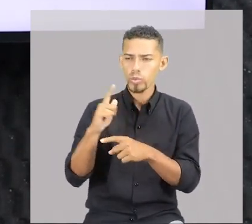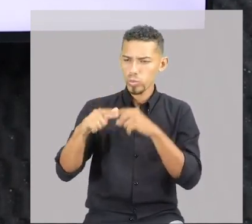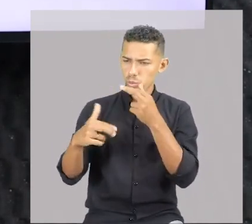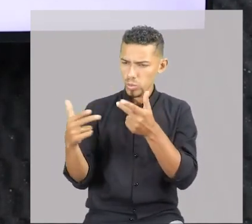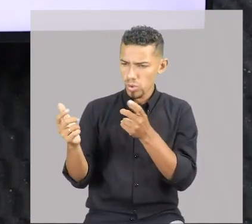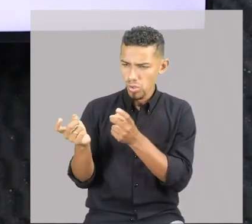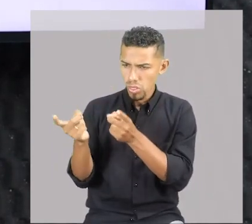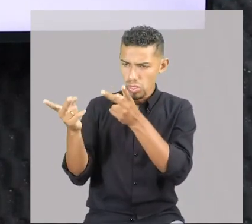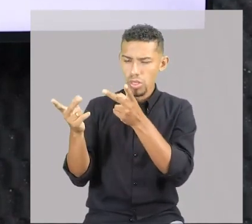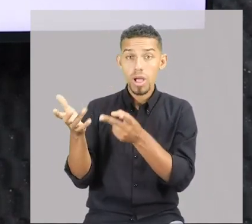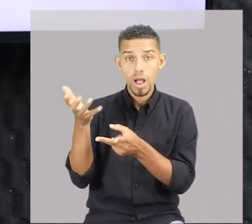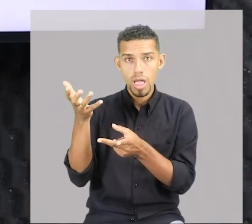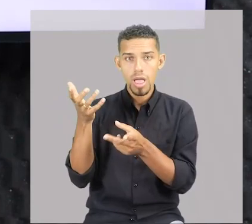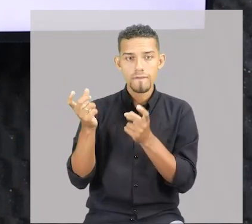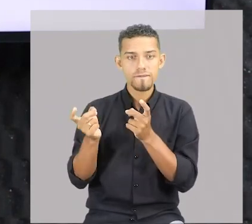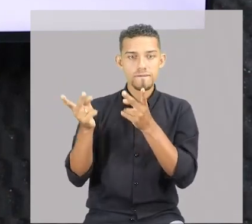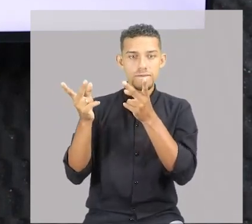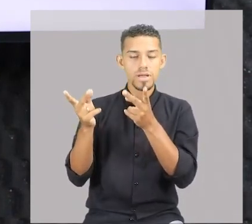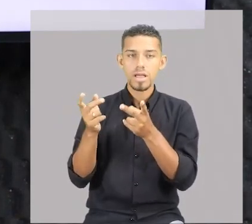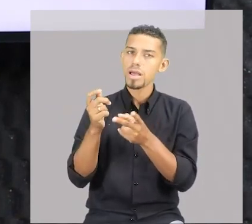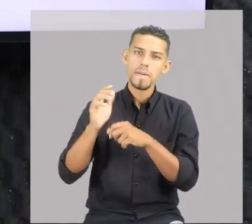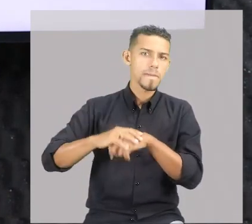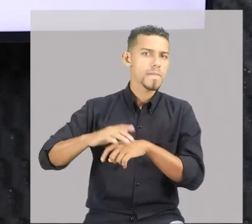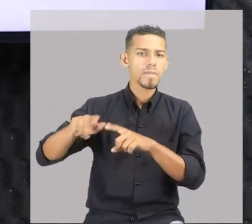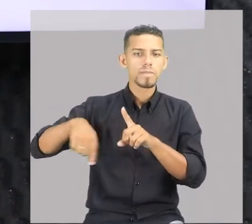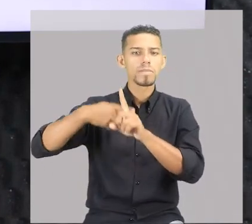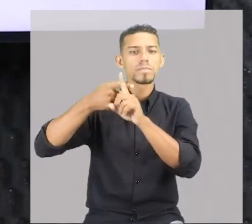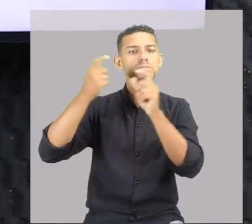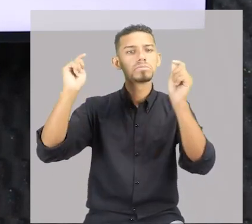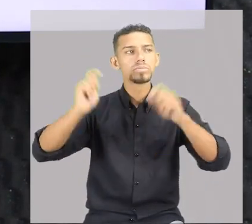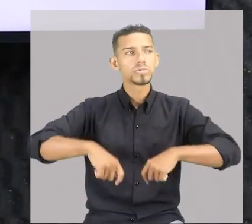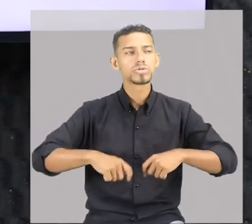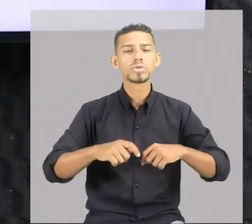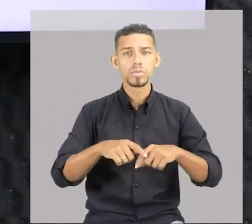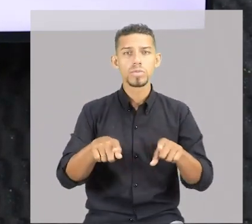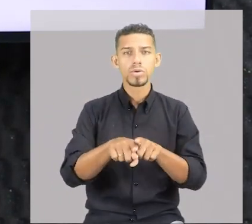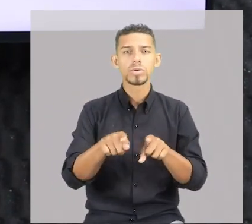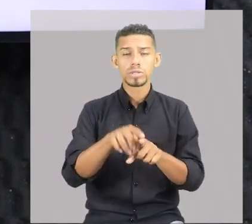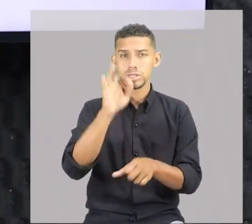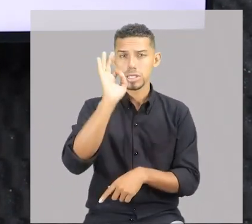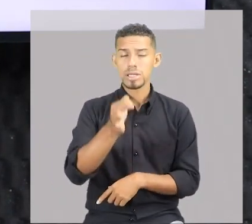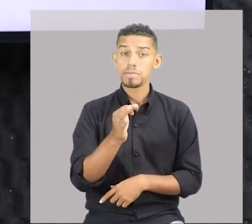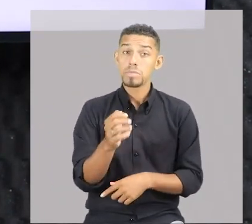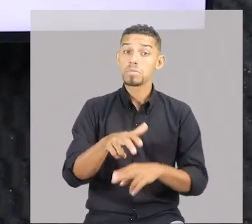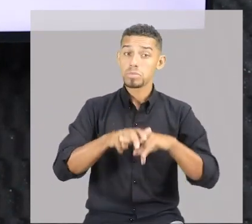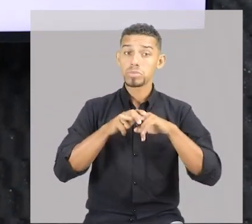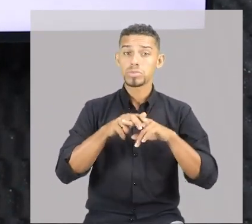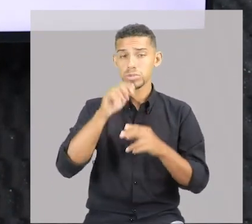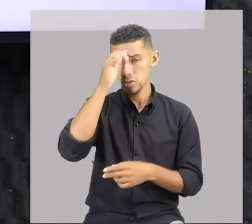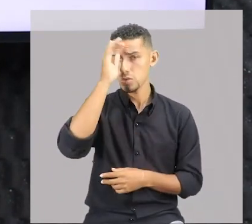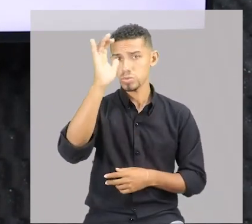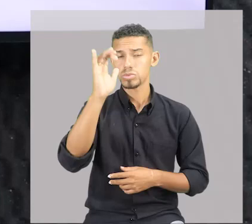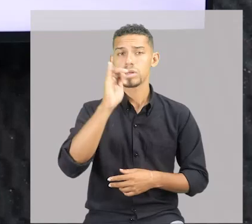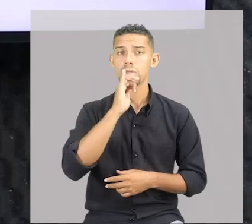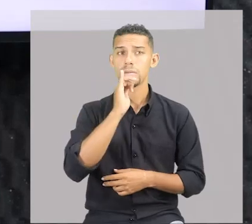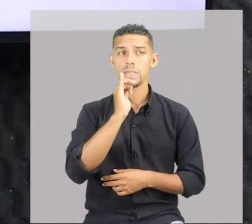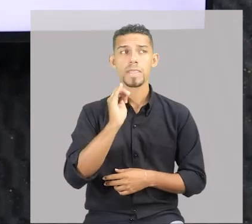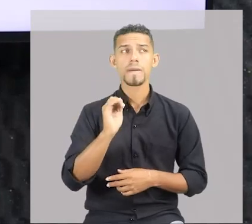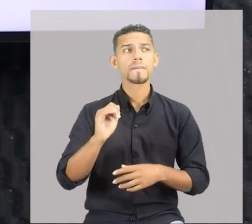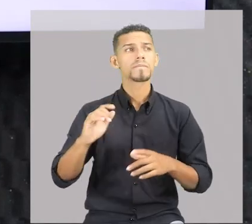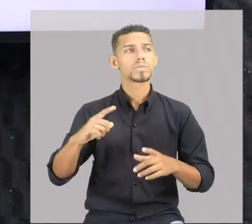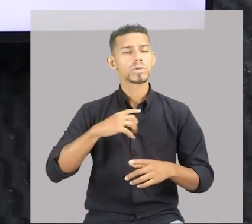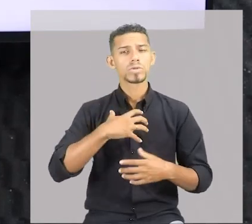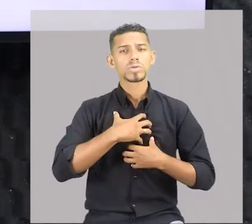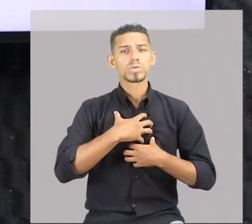você quer vender esse produto o máximo possível, certo? Então por isso que essa cultura de massa, ela está